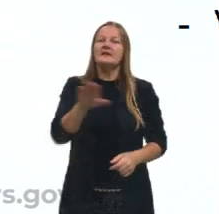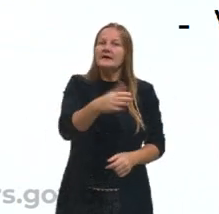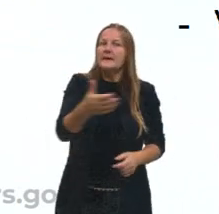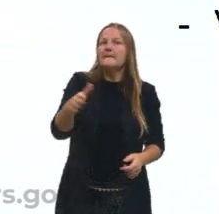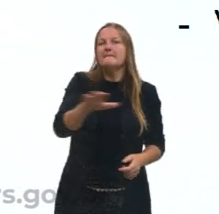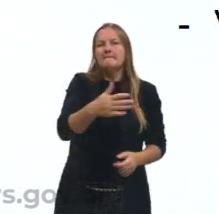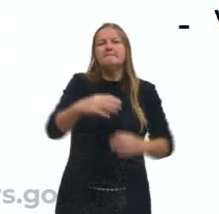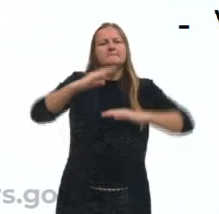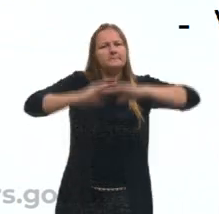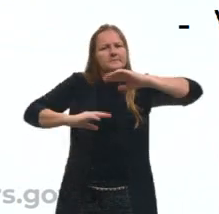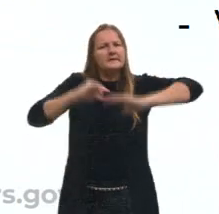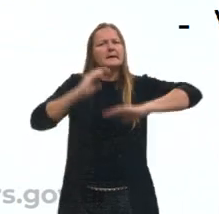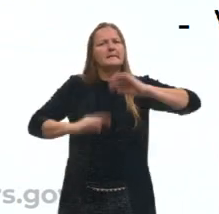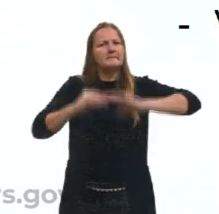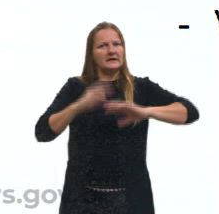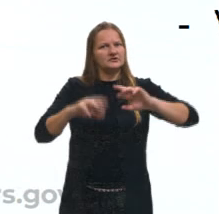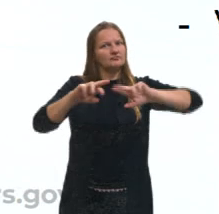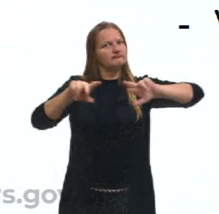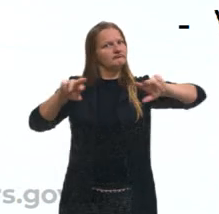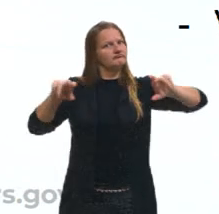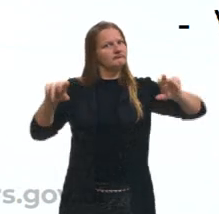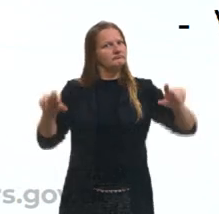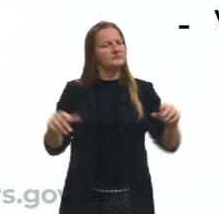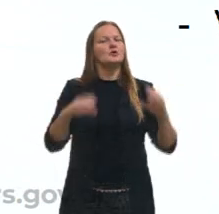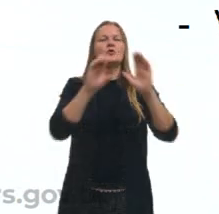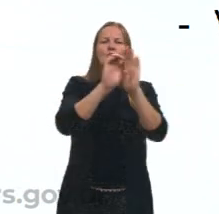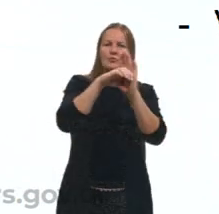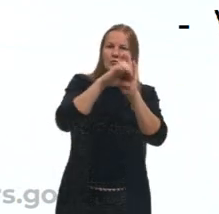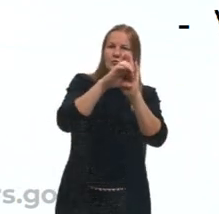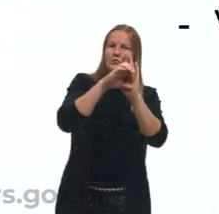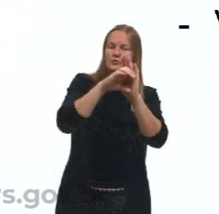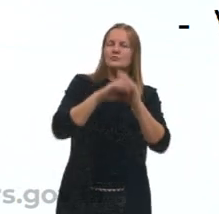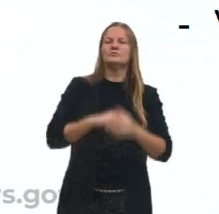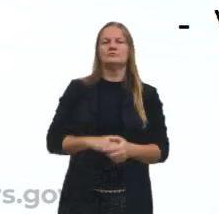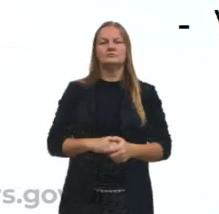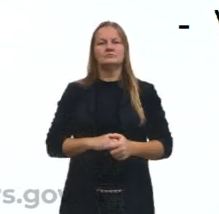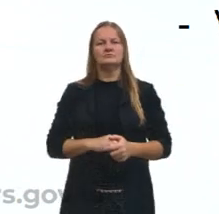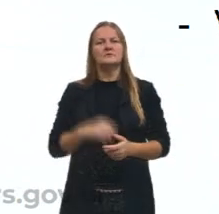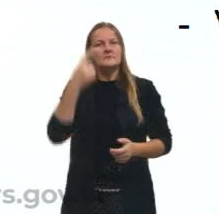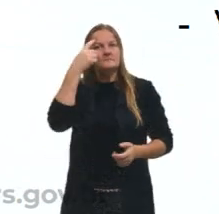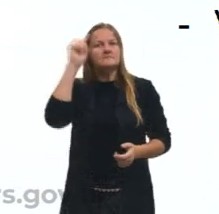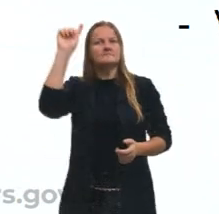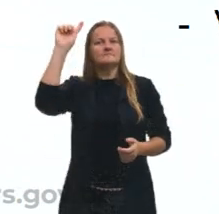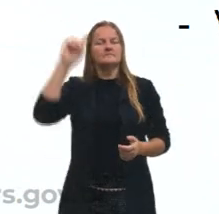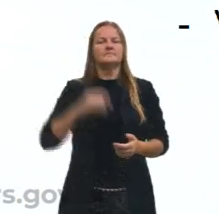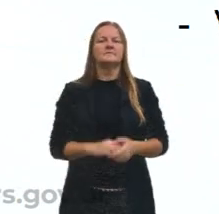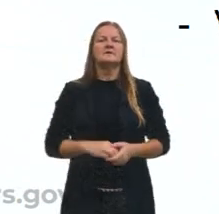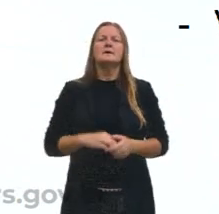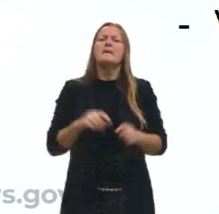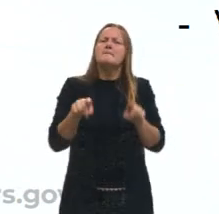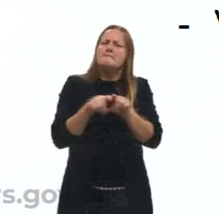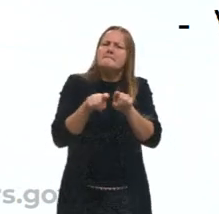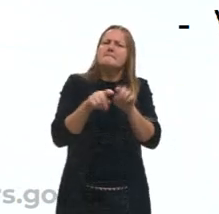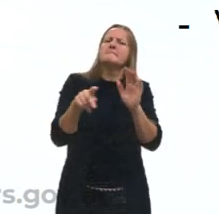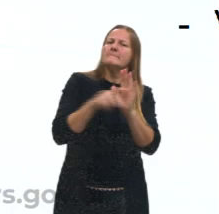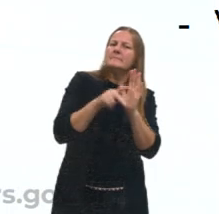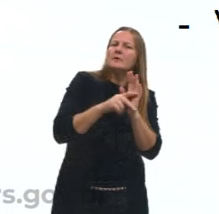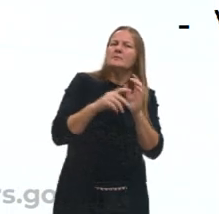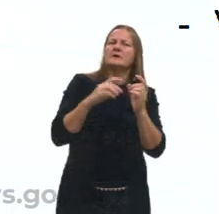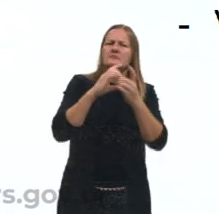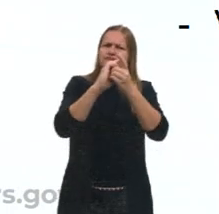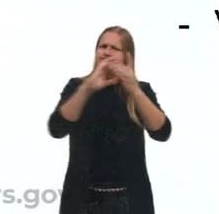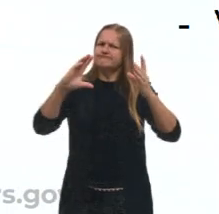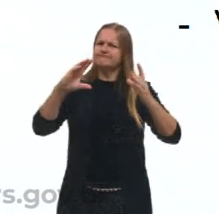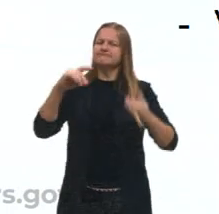às vezes a prática difere muito do conceito difere muito da ideia e essa própria ideia de democracia